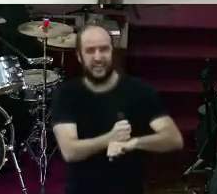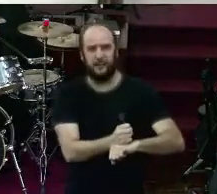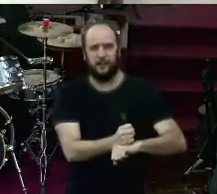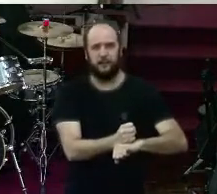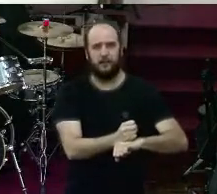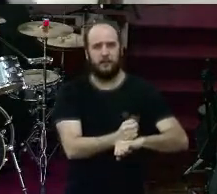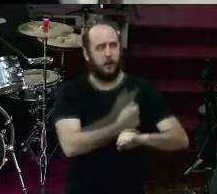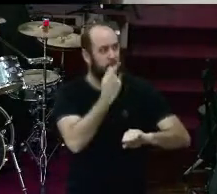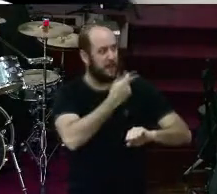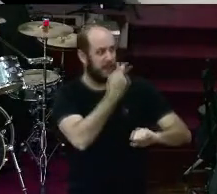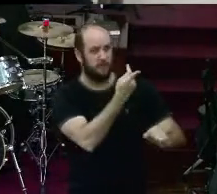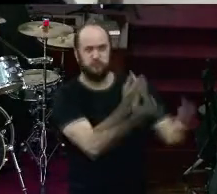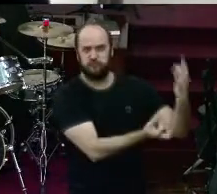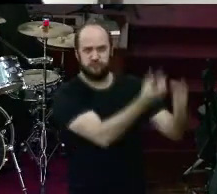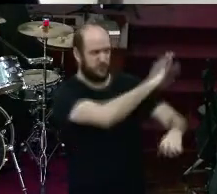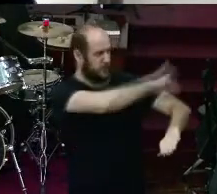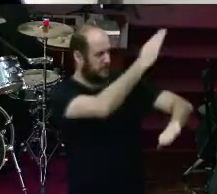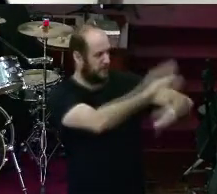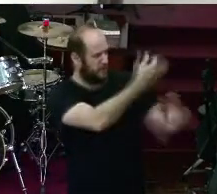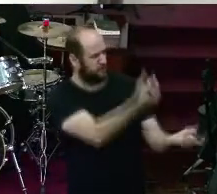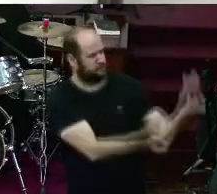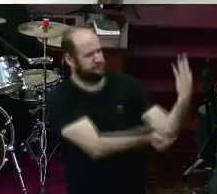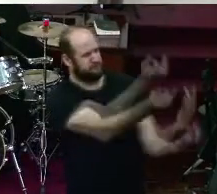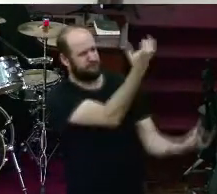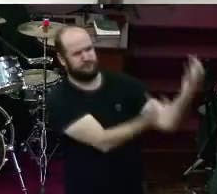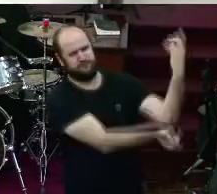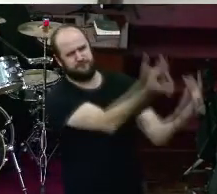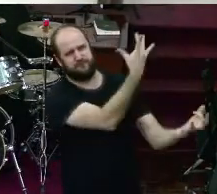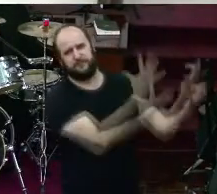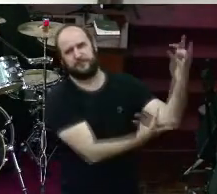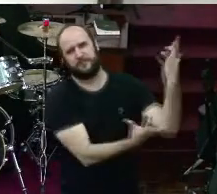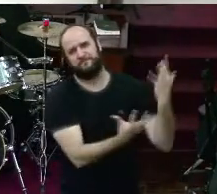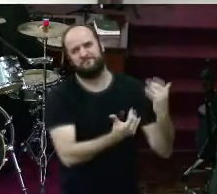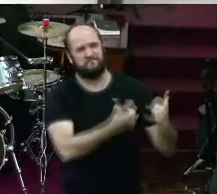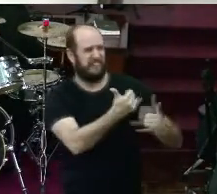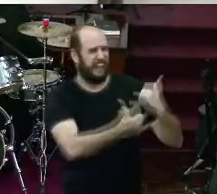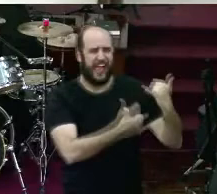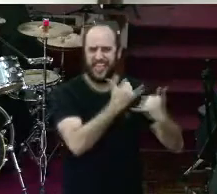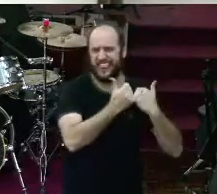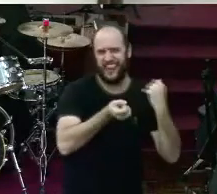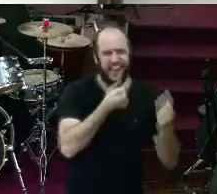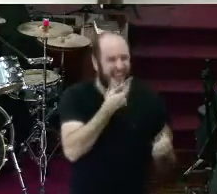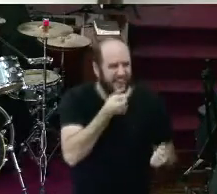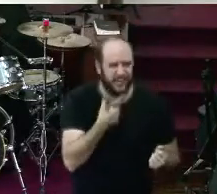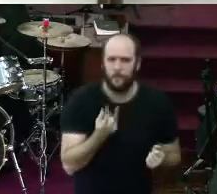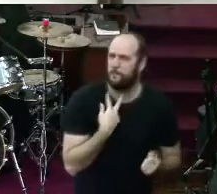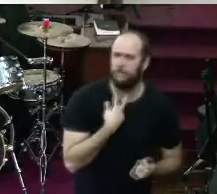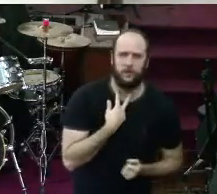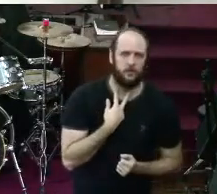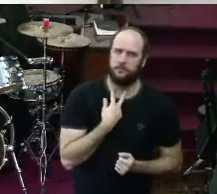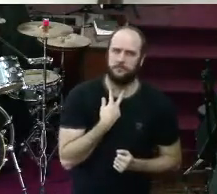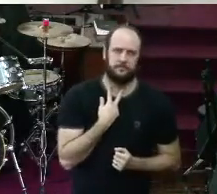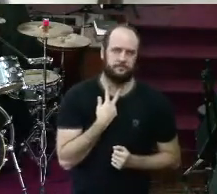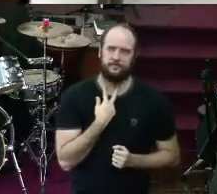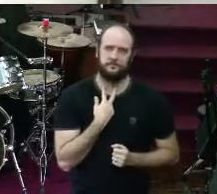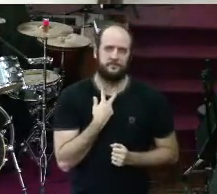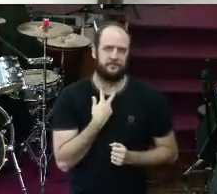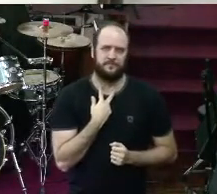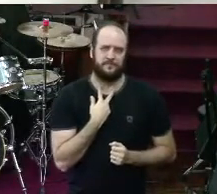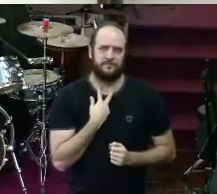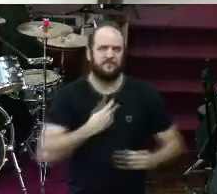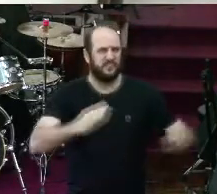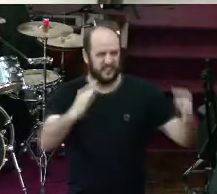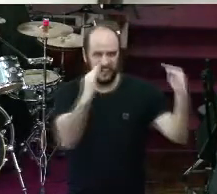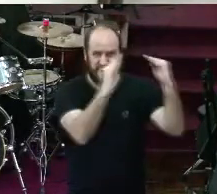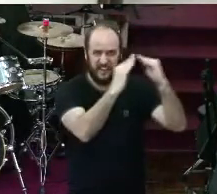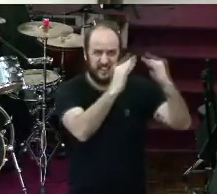povo. Nós não podemos brincar, irmãos, com coisas sérias, sobretudo com as coisas santas do Senhor. A casa se encheu